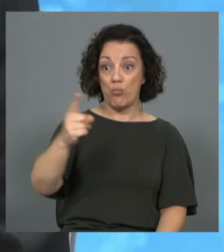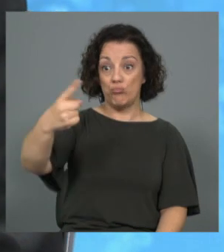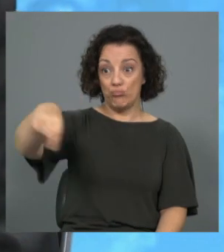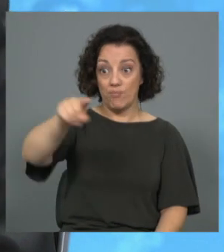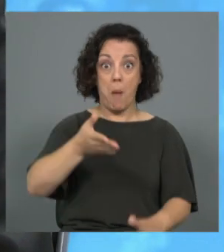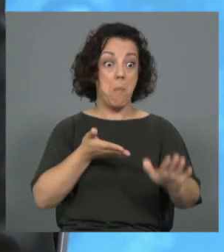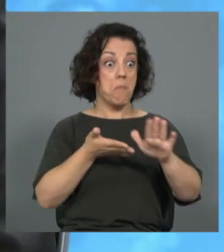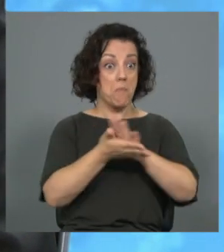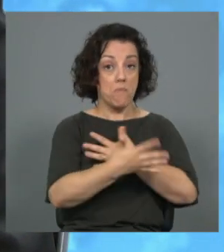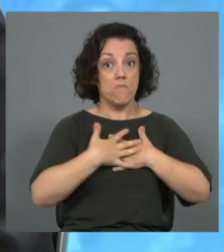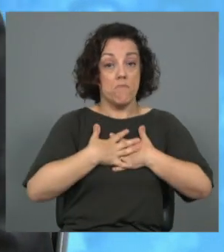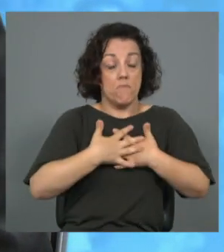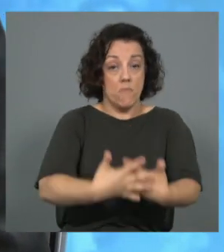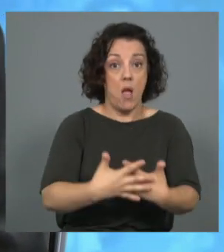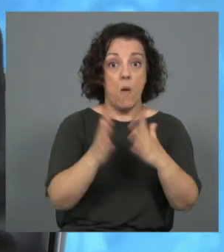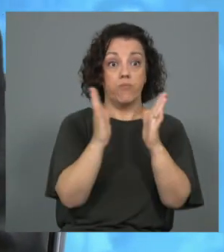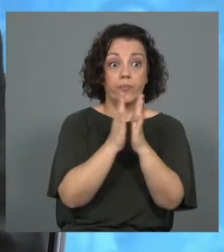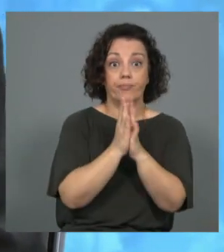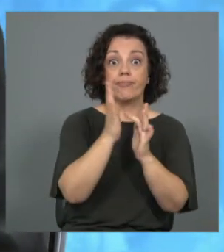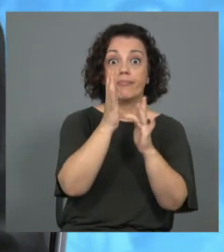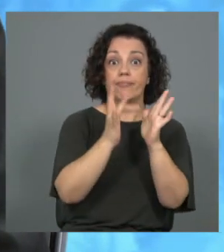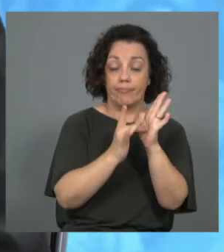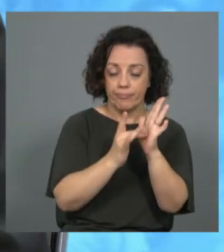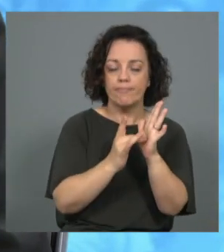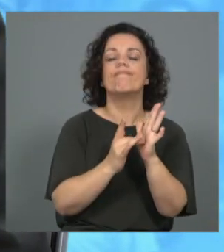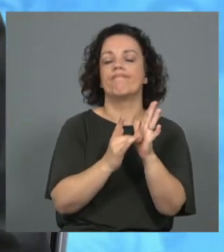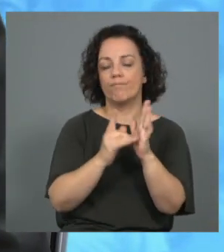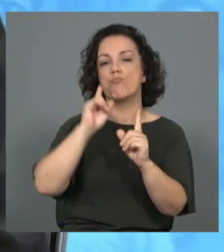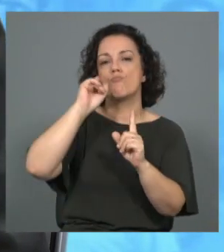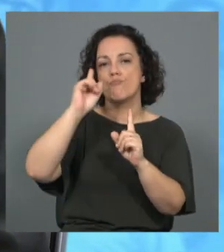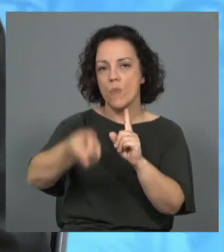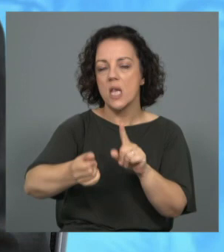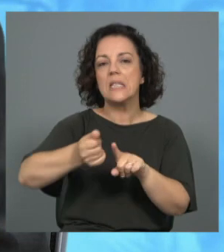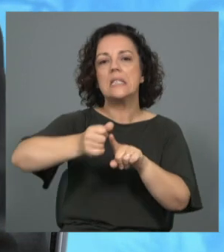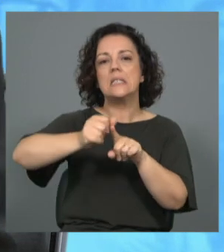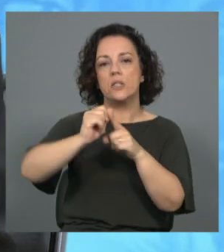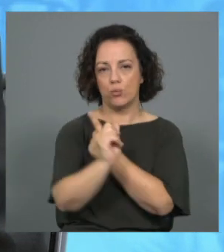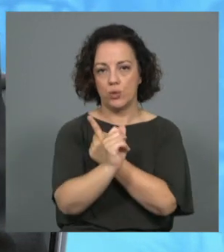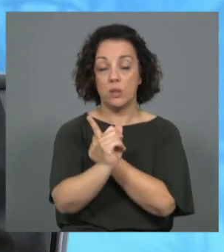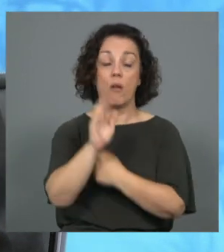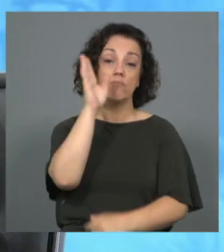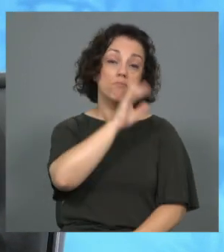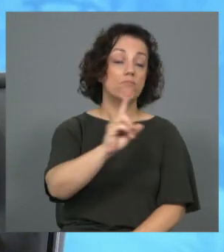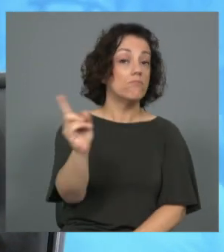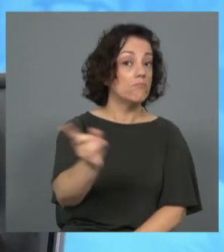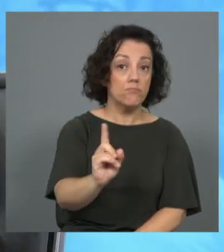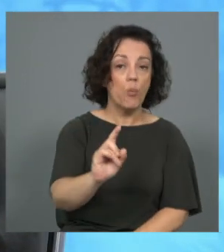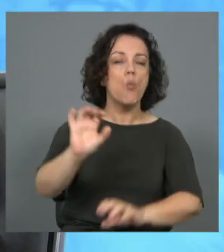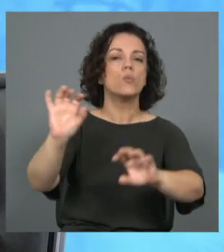porque diz o texto, e assim vos salvareis. É assim que podeis, se